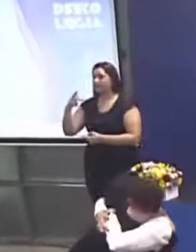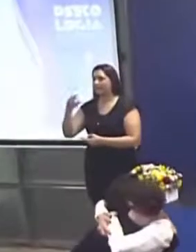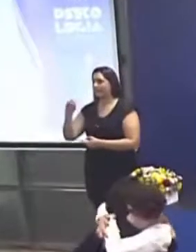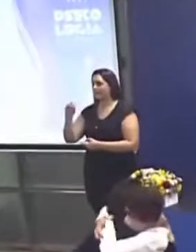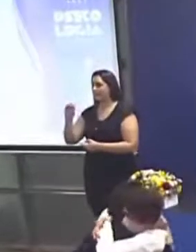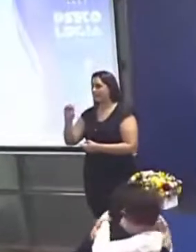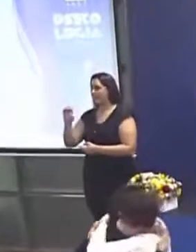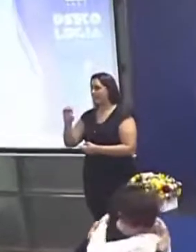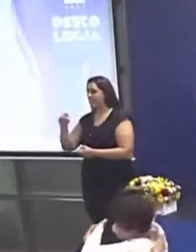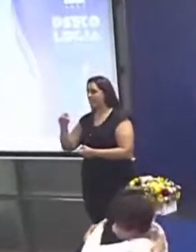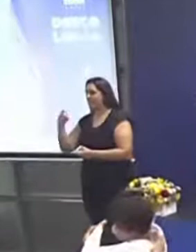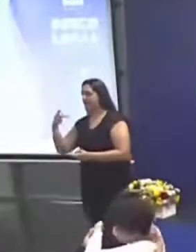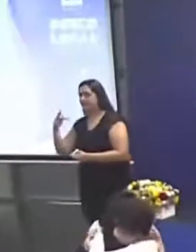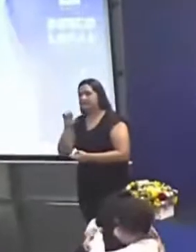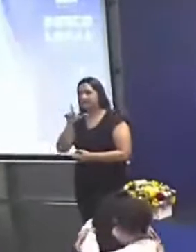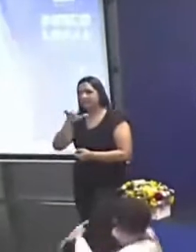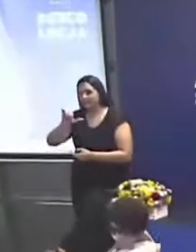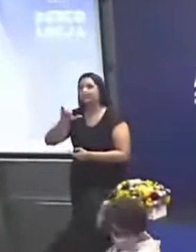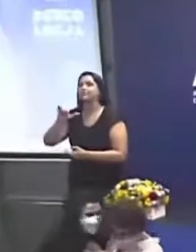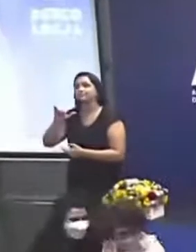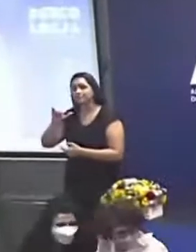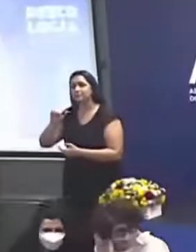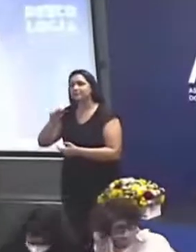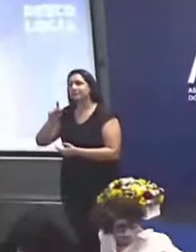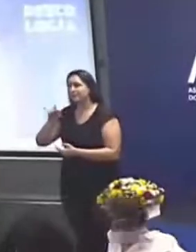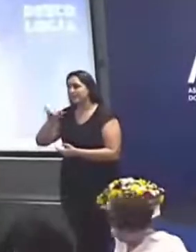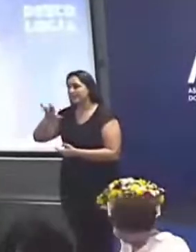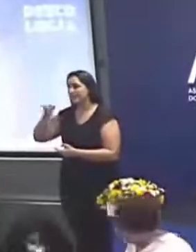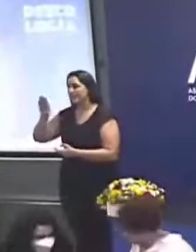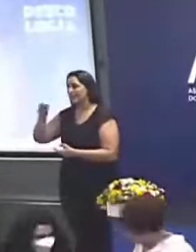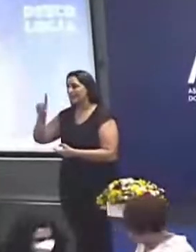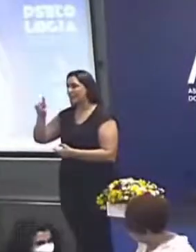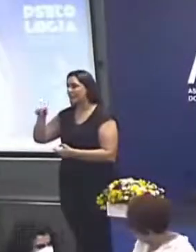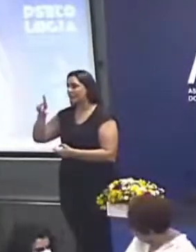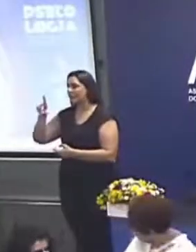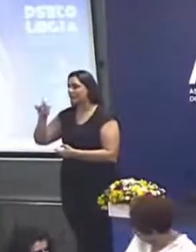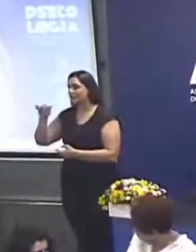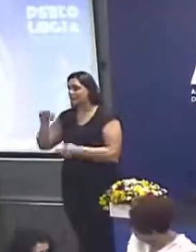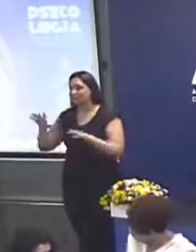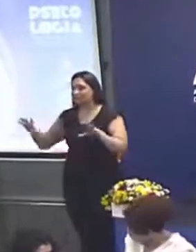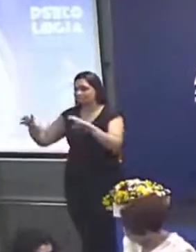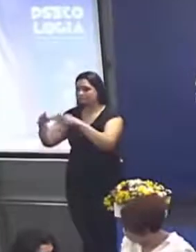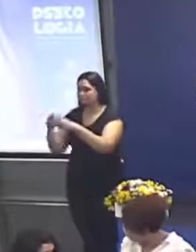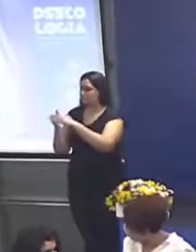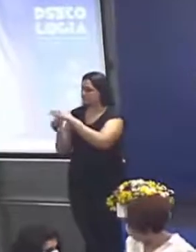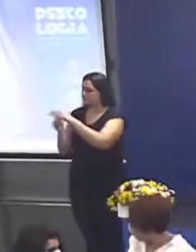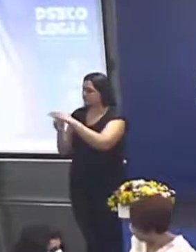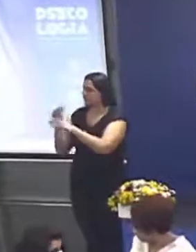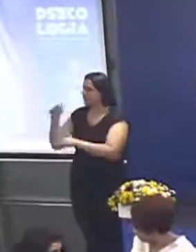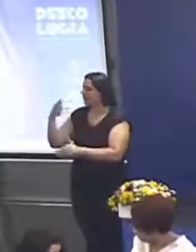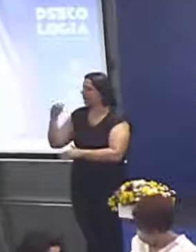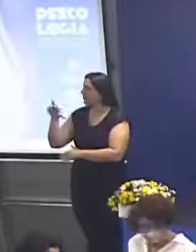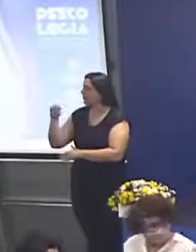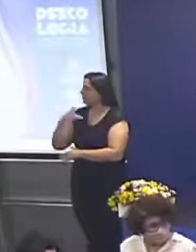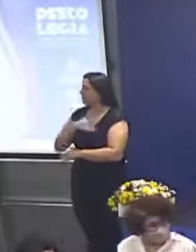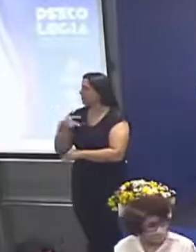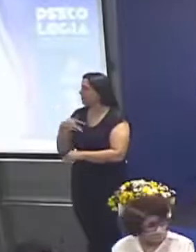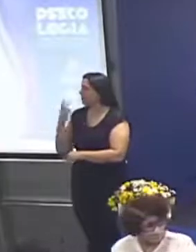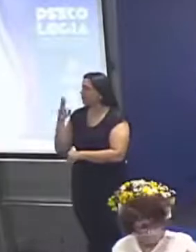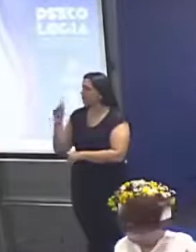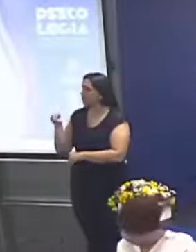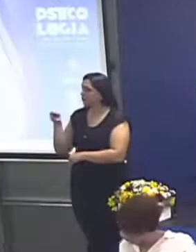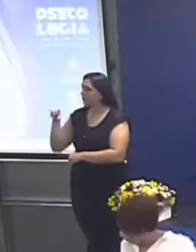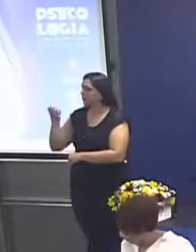Eli Maior, Robson da Silva, Quilombo Dandara, do Instituto Afro Amparo e Saúde, Aline Campos, Bruno